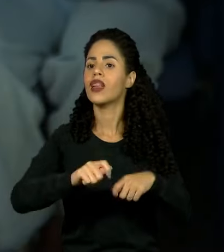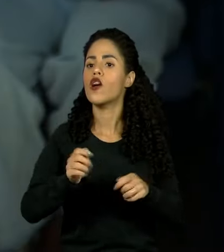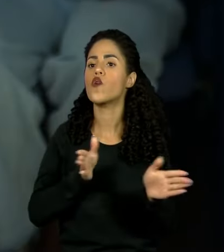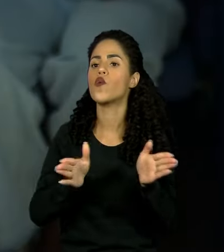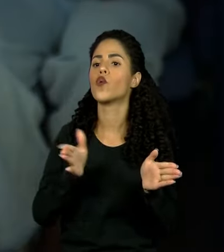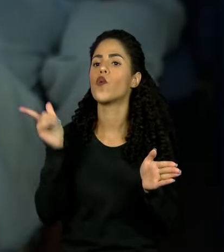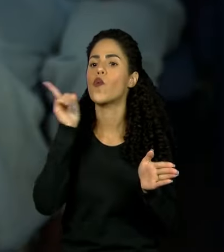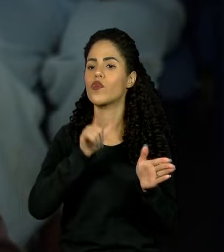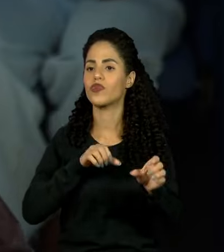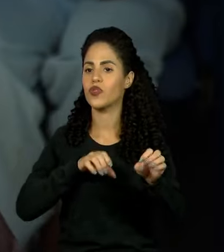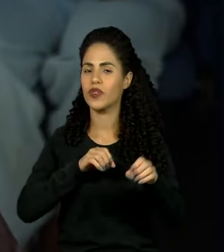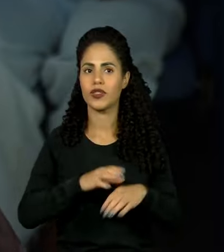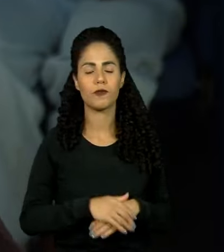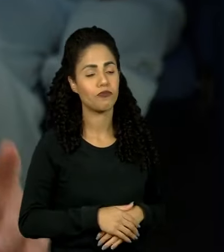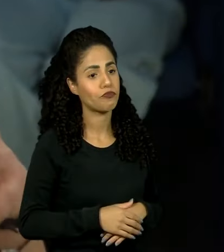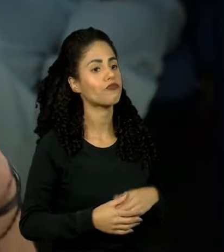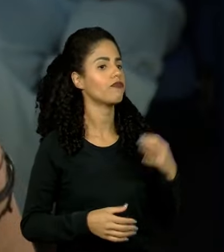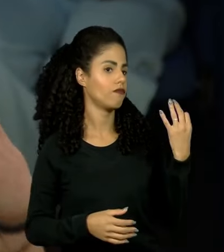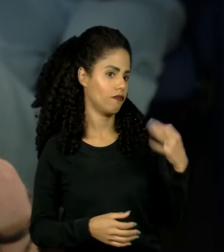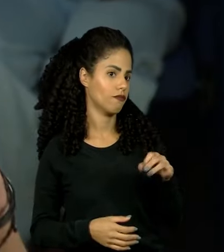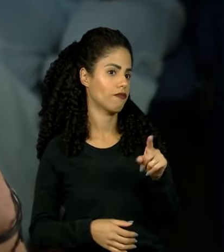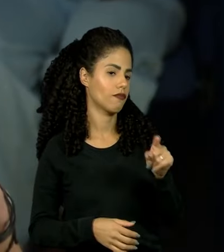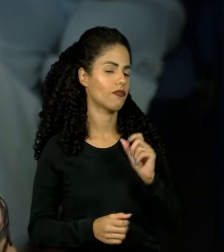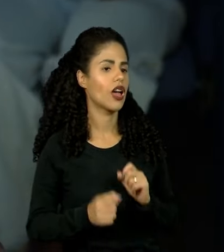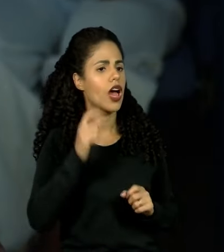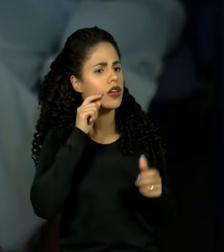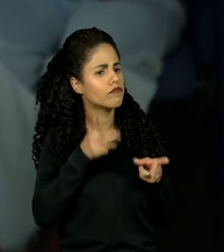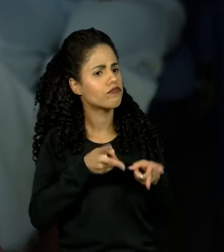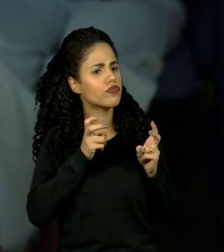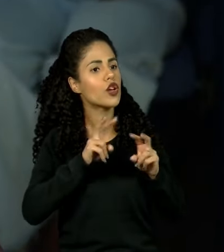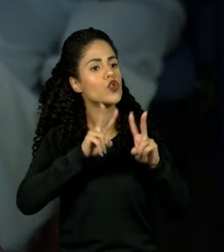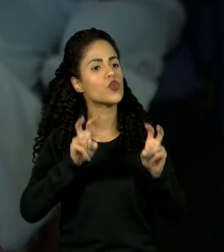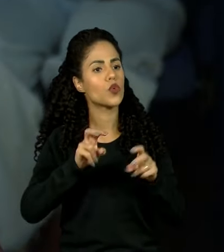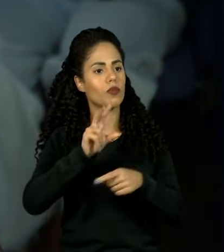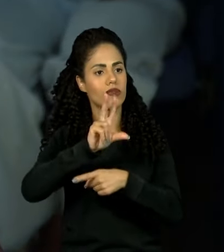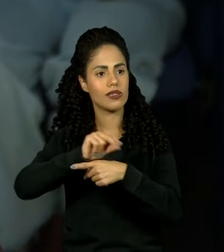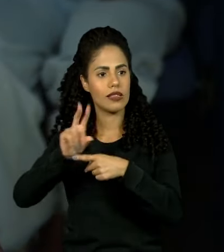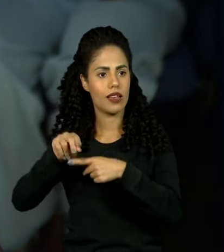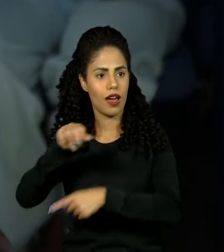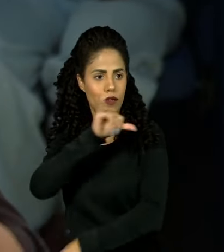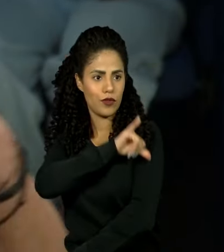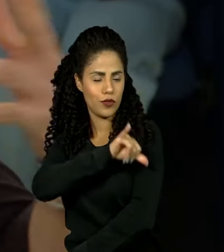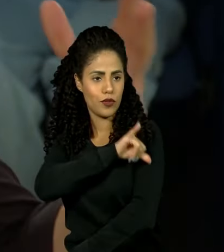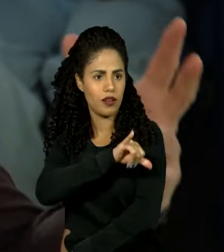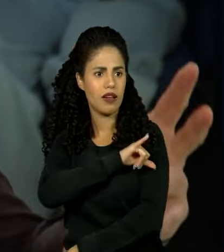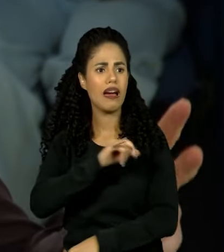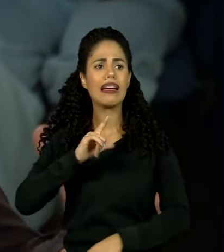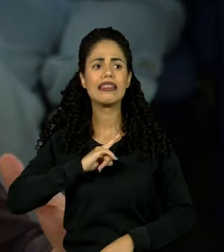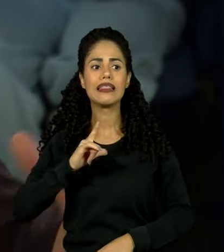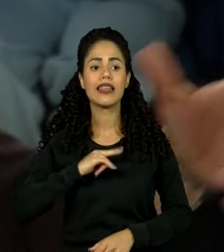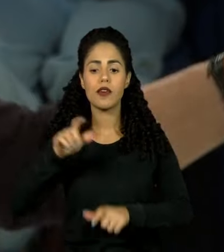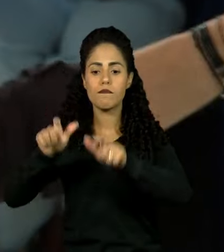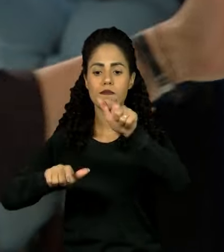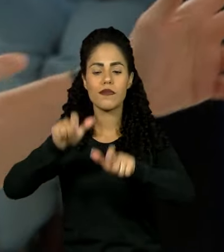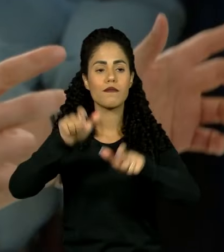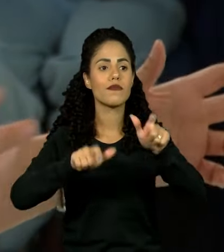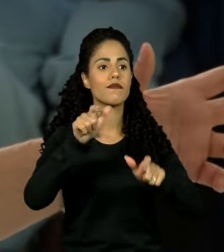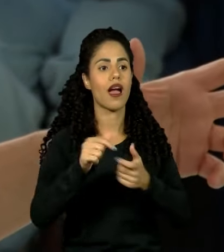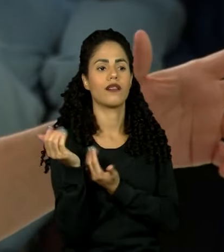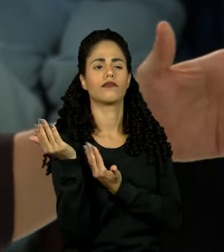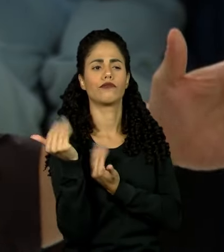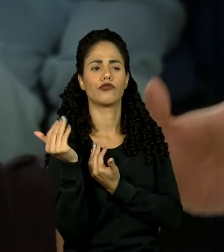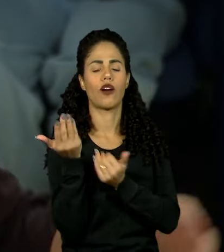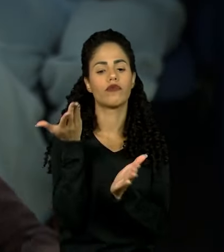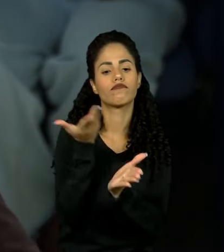a essa educação você sabe que era eu vi muitas coisas aqui do do Senac do Rio né E tem muito jovens né estudando a gente viu vários